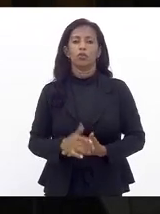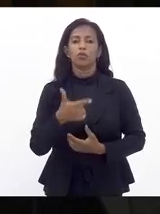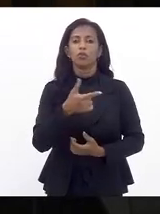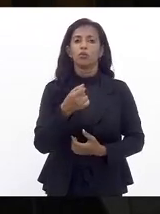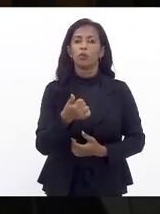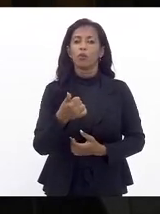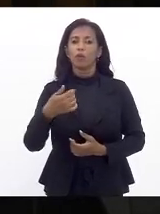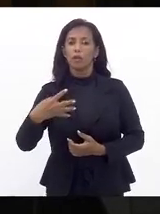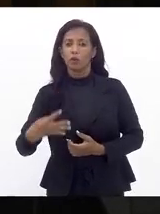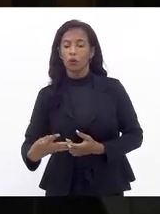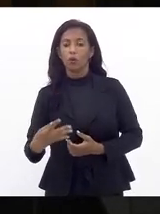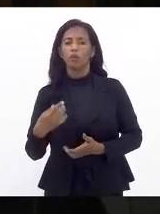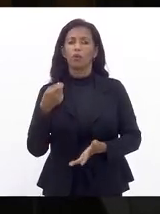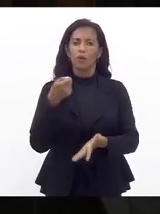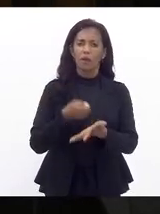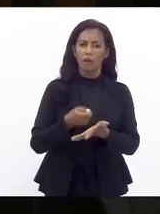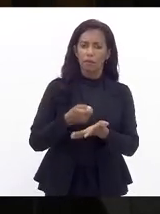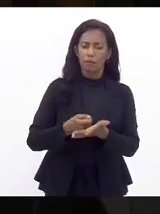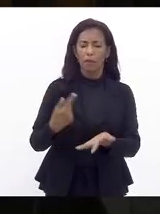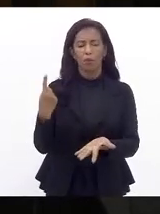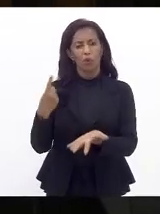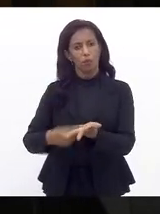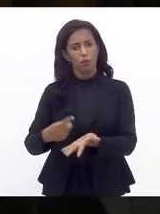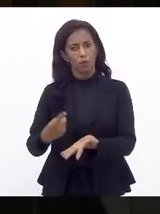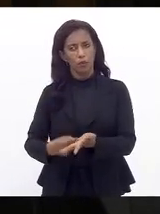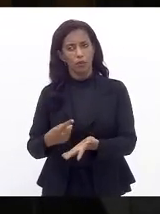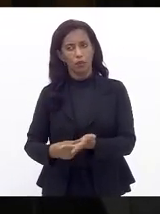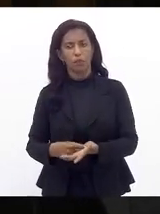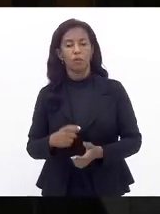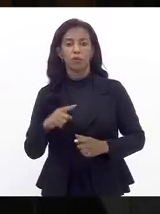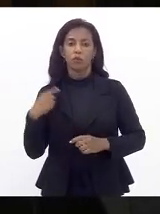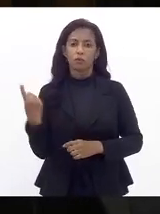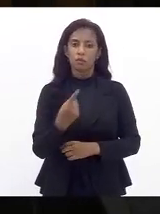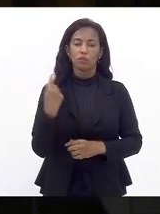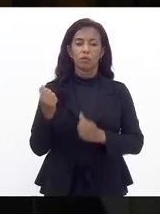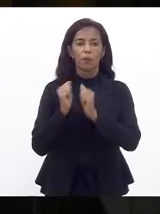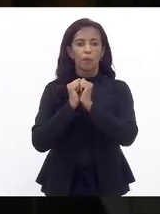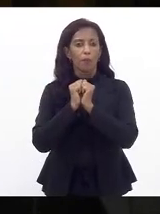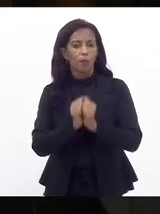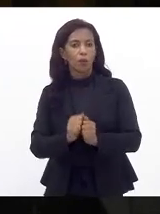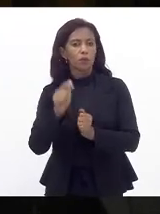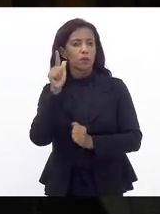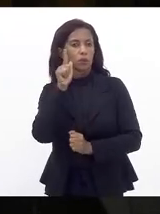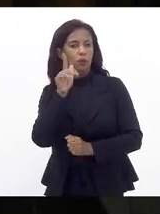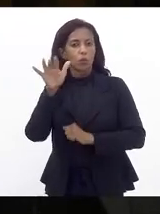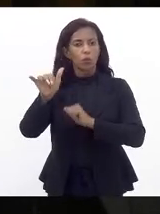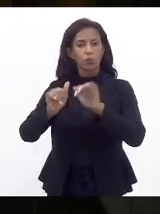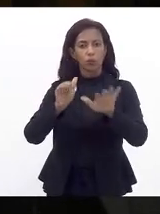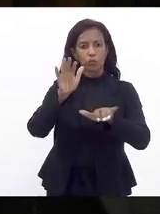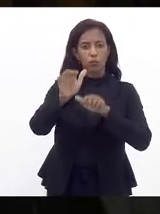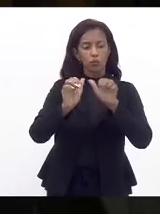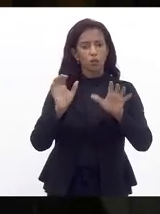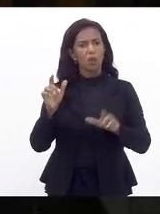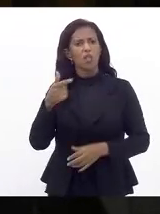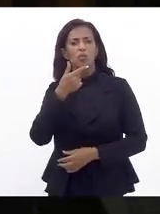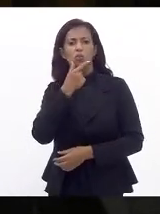2014. Então, reafirmar aqui o meu compromisso e que a gente possa efetivamente convocar esses homens e mulheres